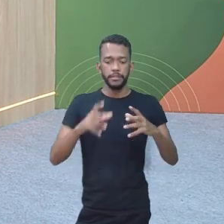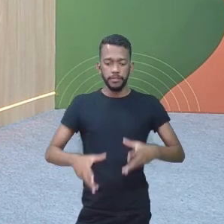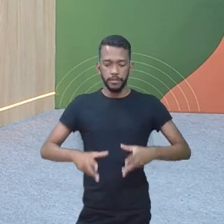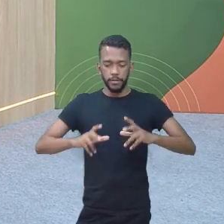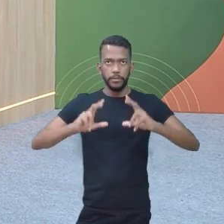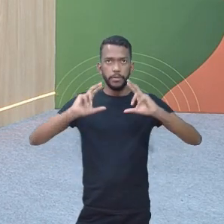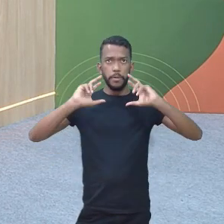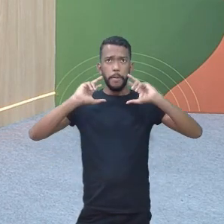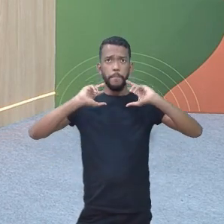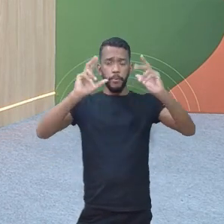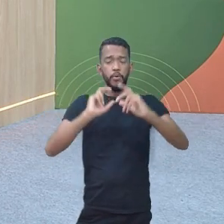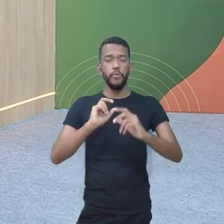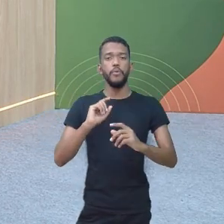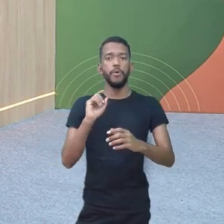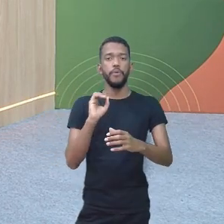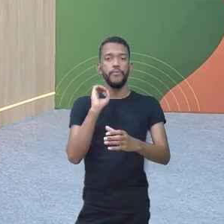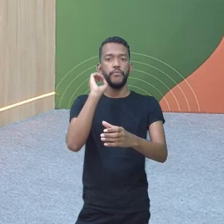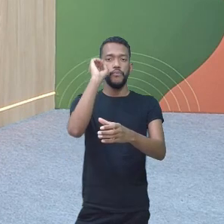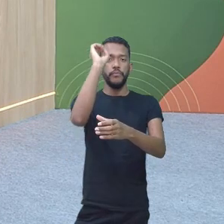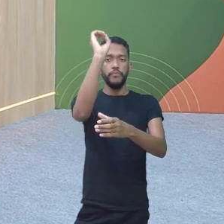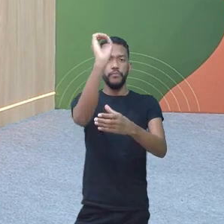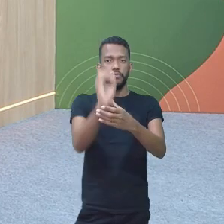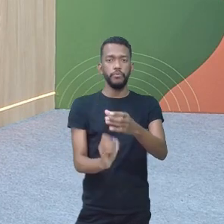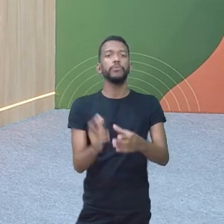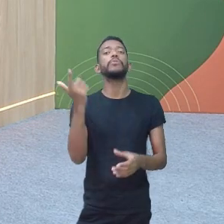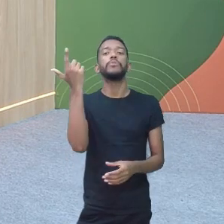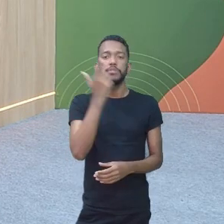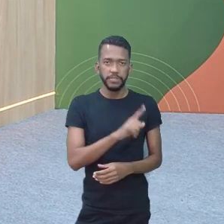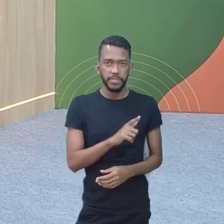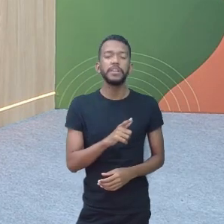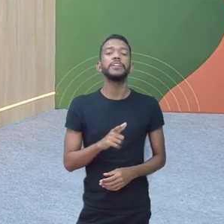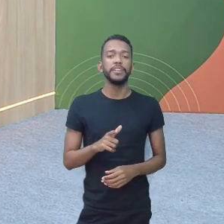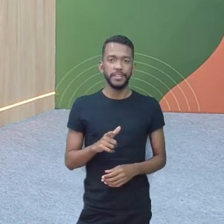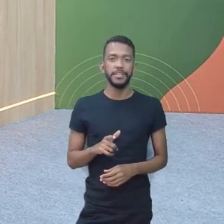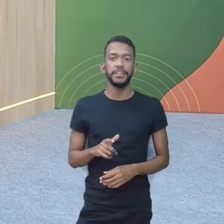de até 3 pontos. E aí vocês vão ver eles, e